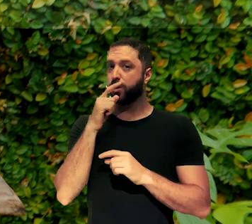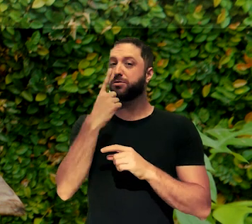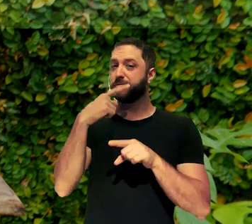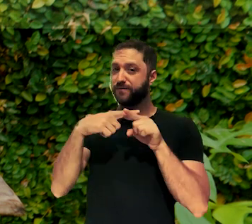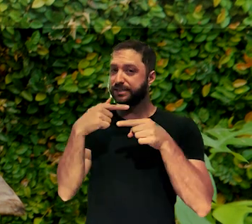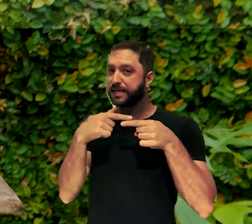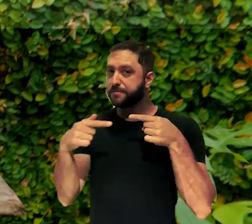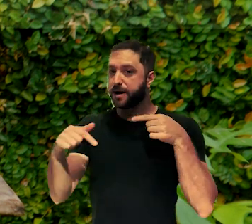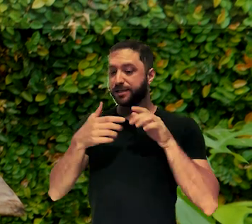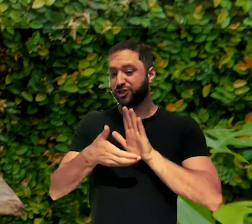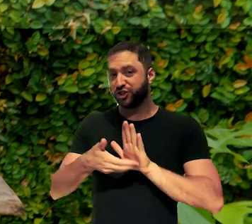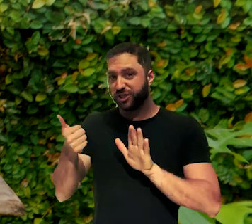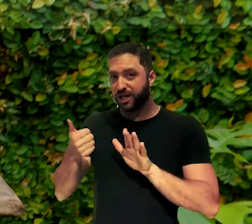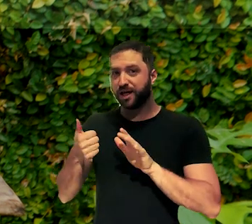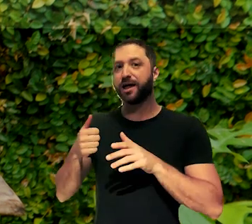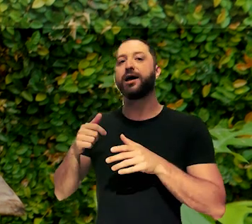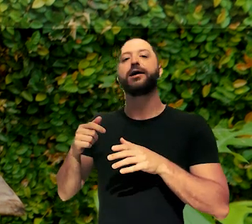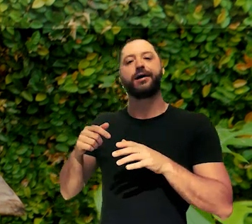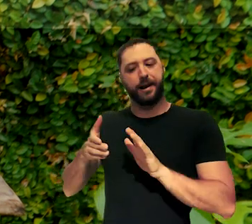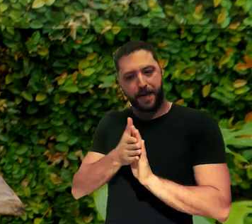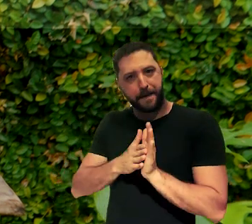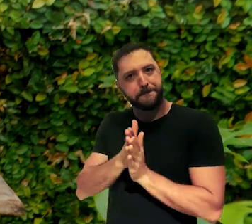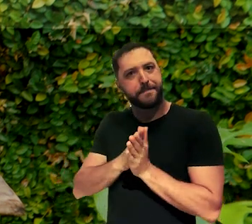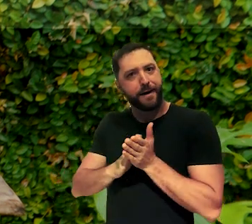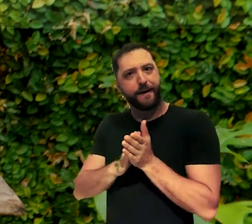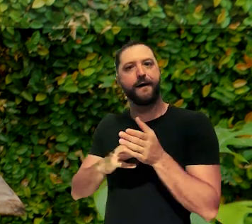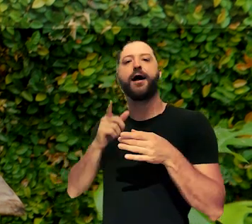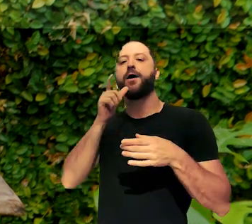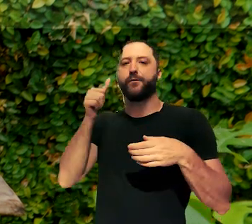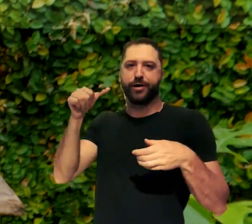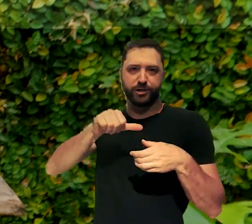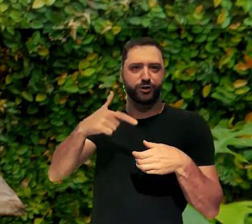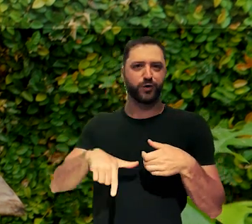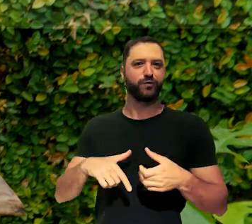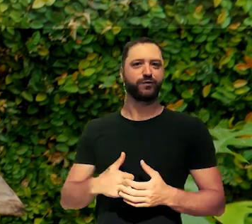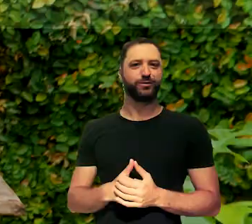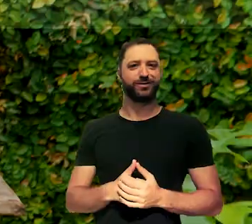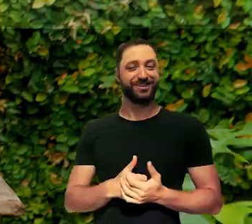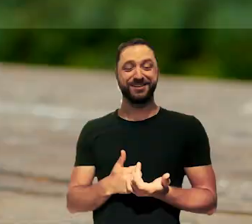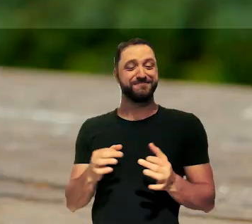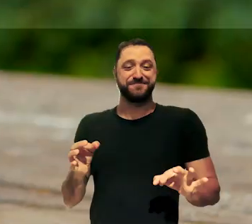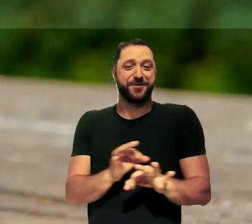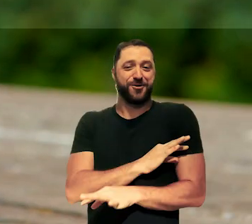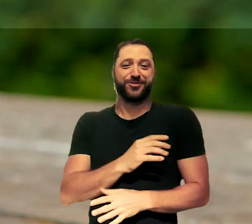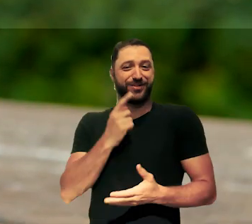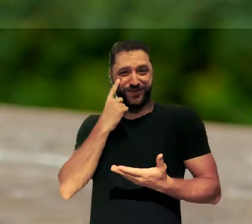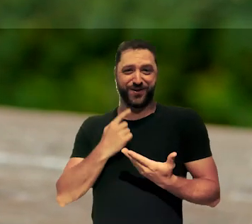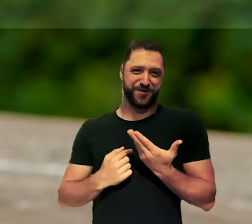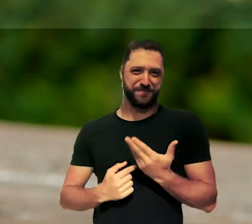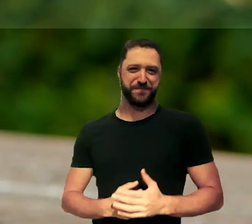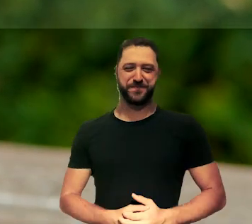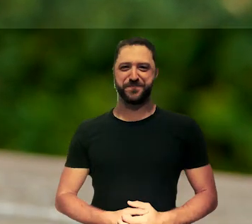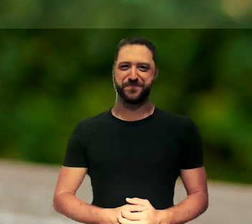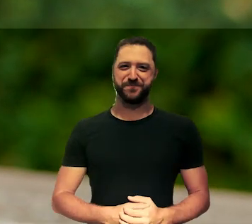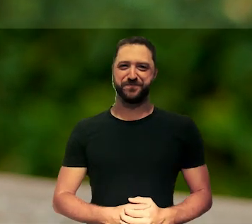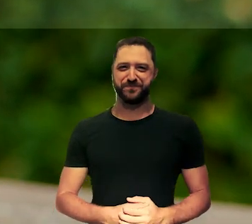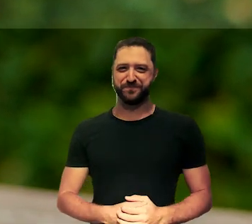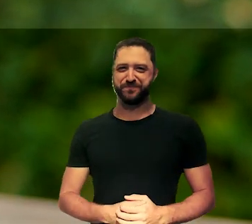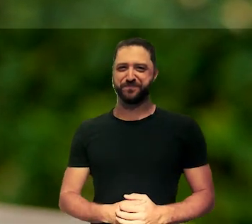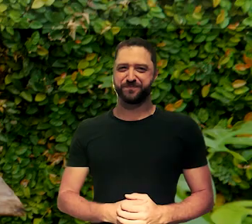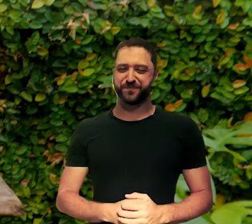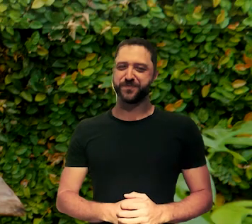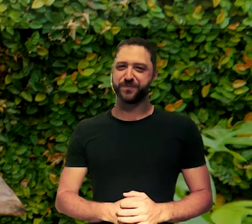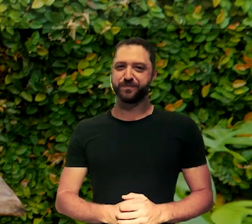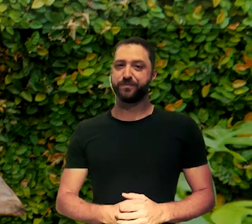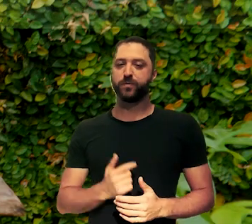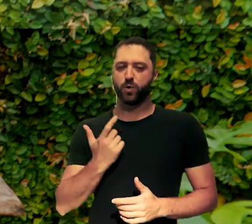a cada 7 dias e limpar bem o recipiente, tá? E tá pronto o seu arranjo. Outra opção bacana